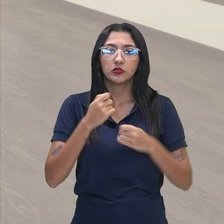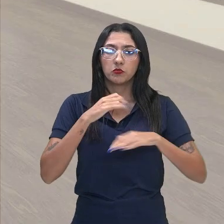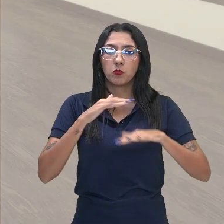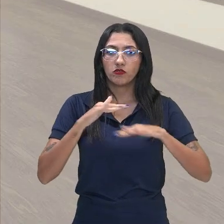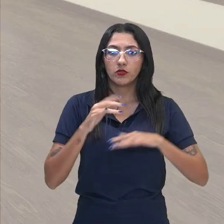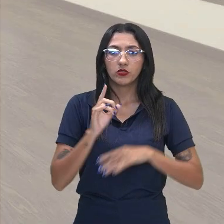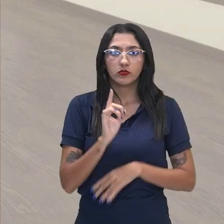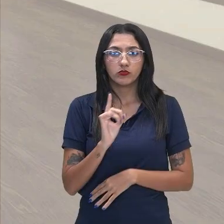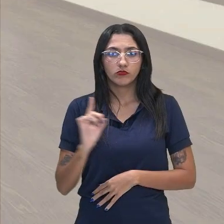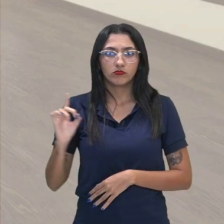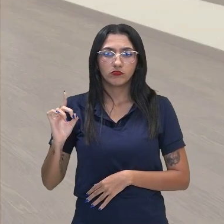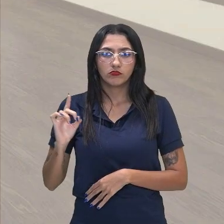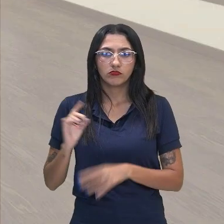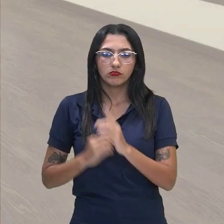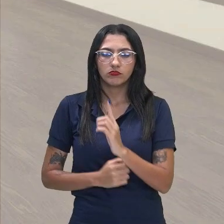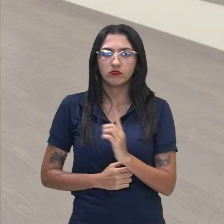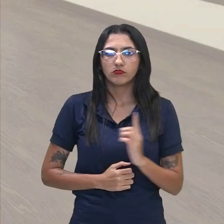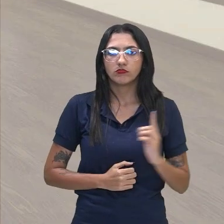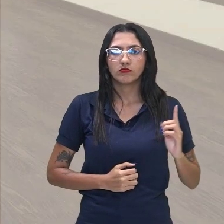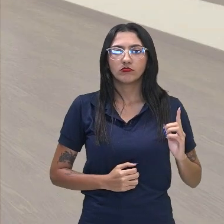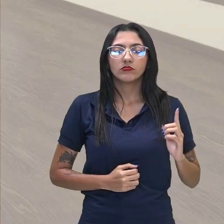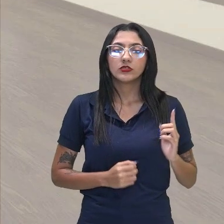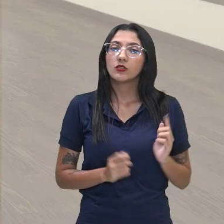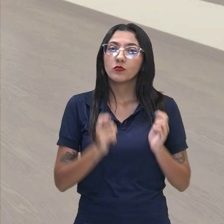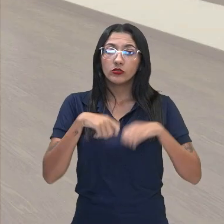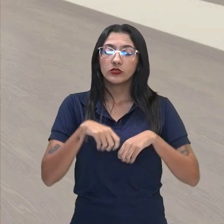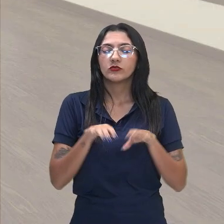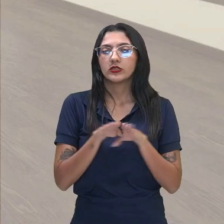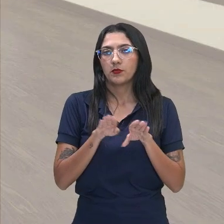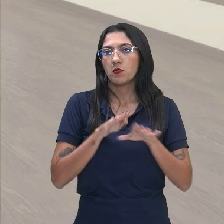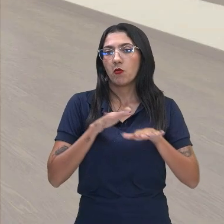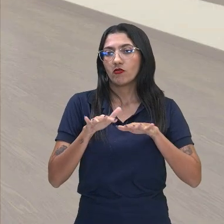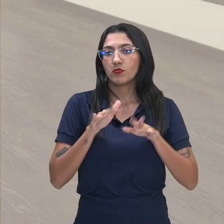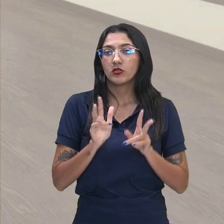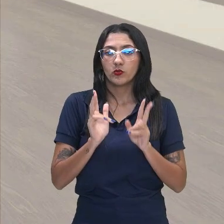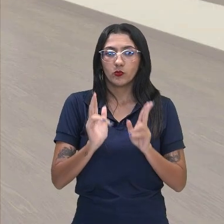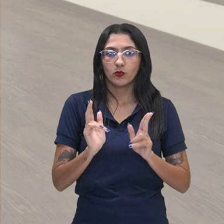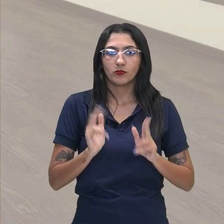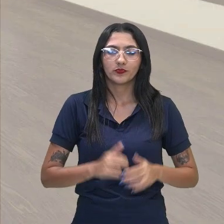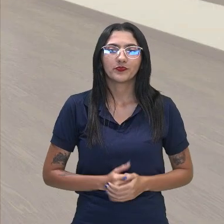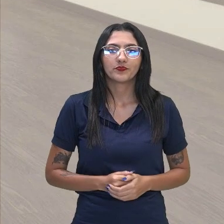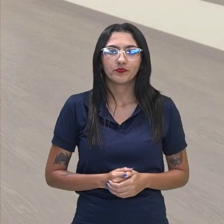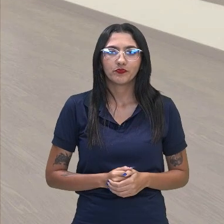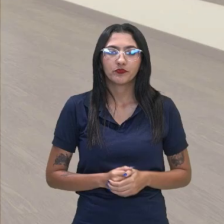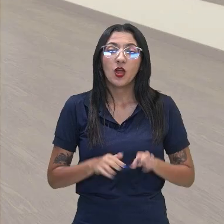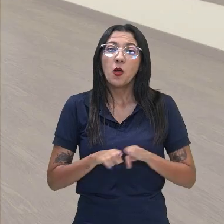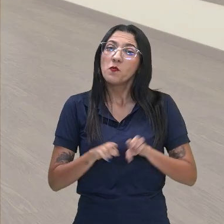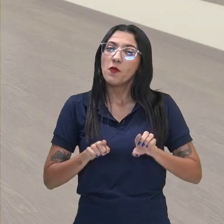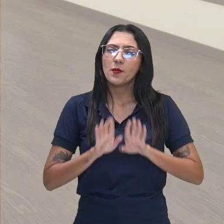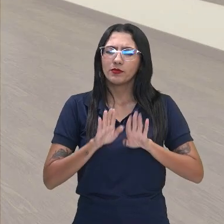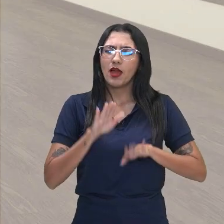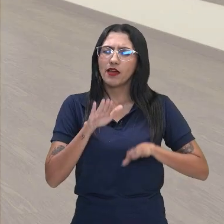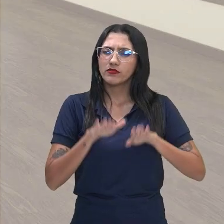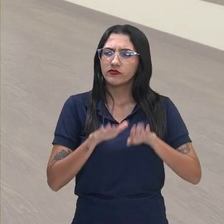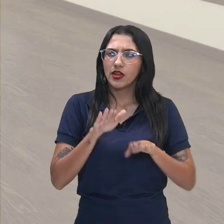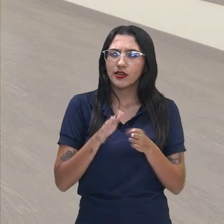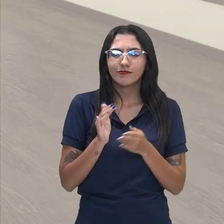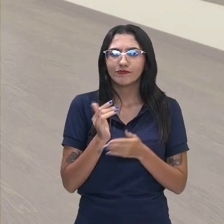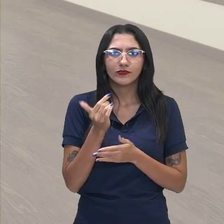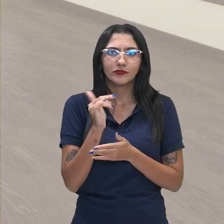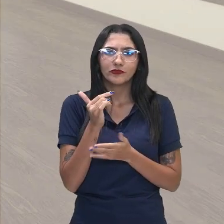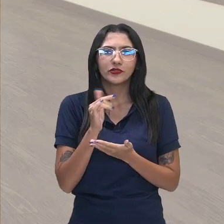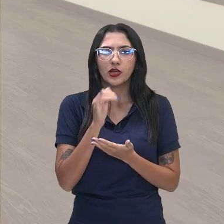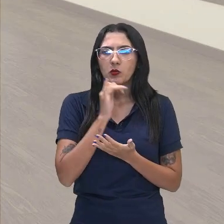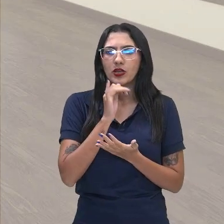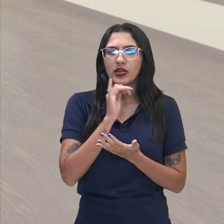para o outro também eu consigo realizar. Porém, nem sempre eu vou conseguir